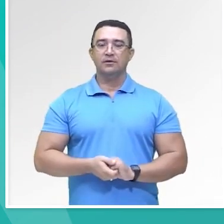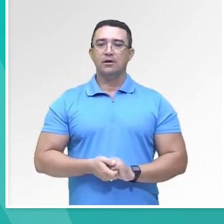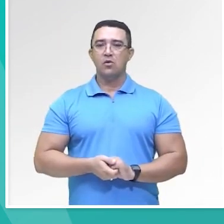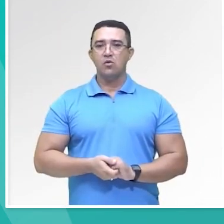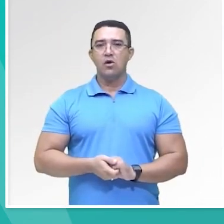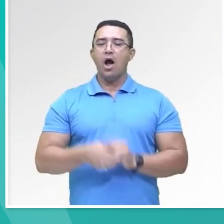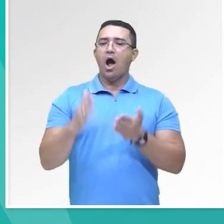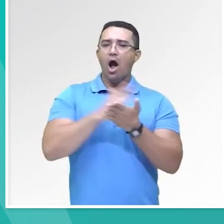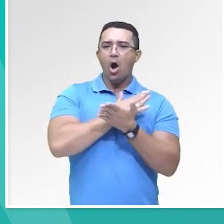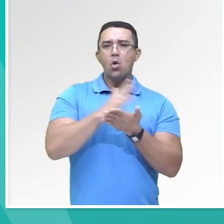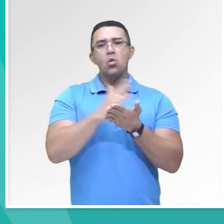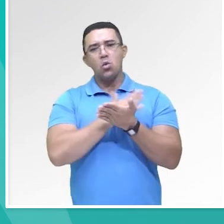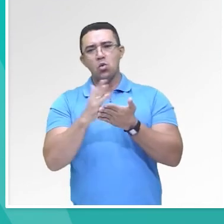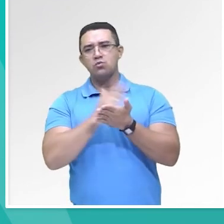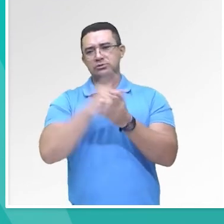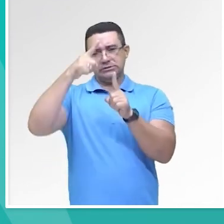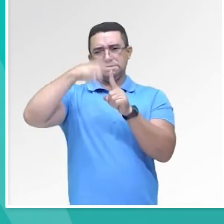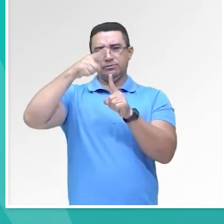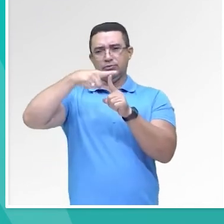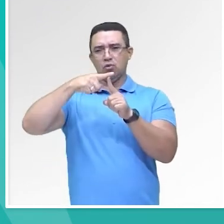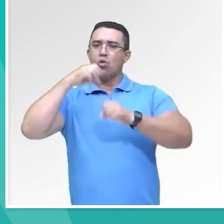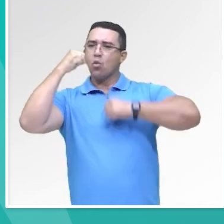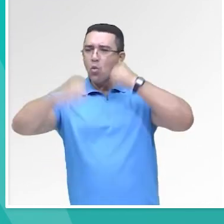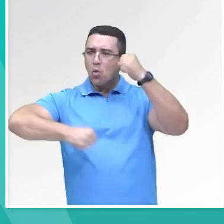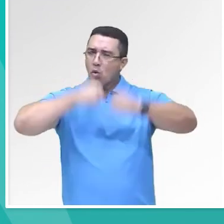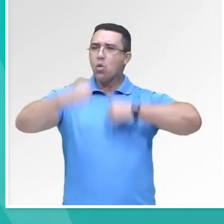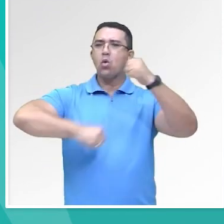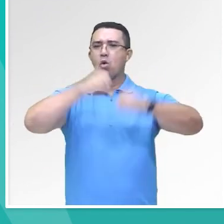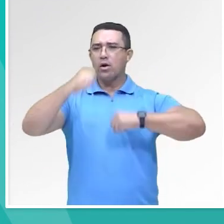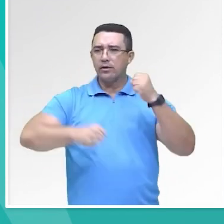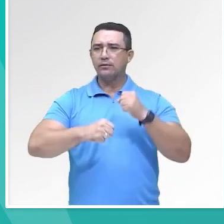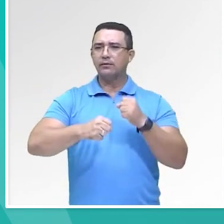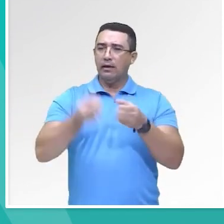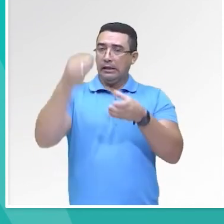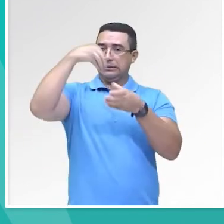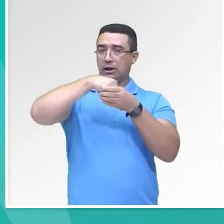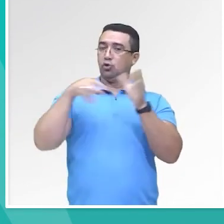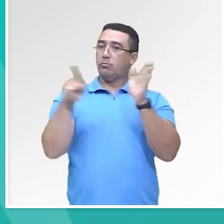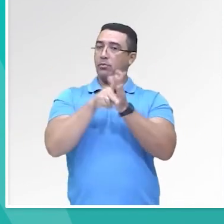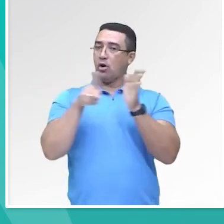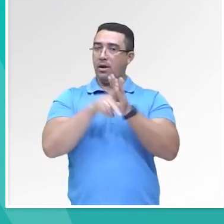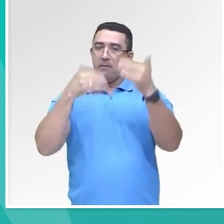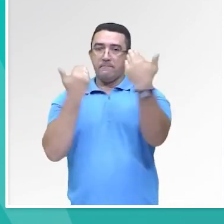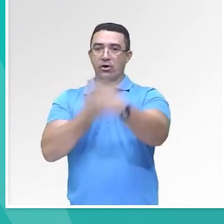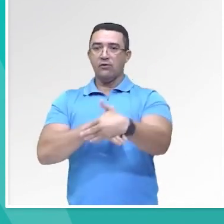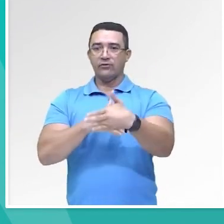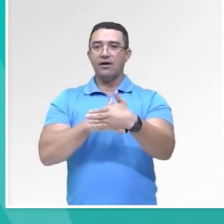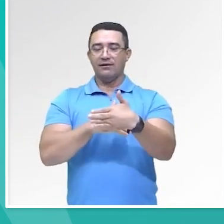algumas das corridas existentes dentro da prova de atletismo.